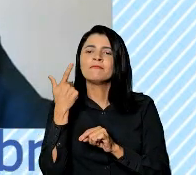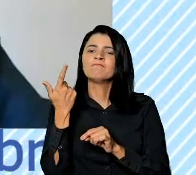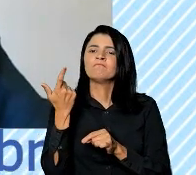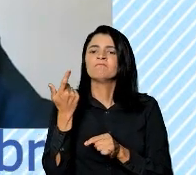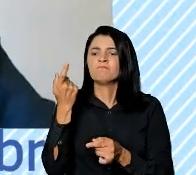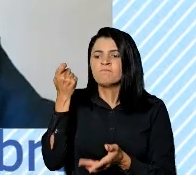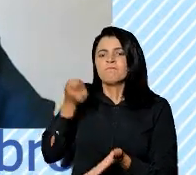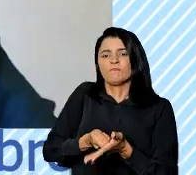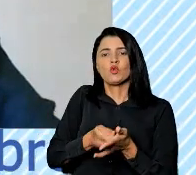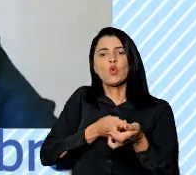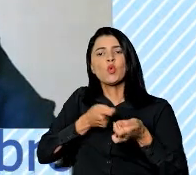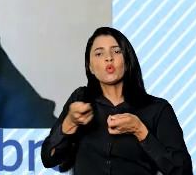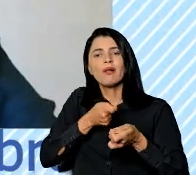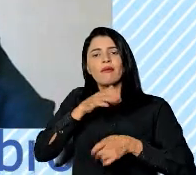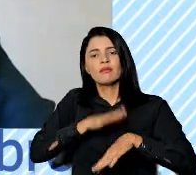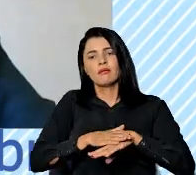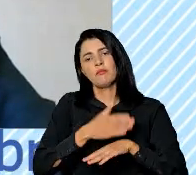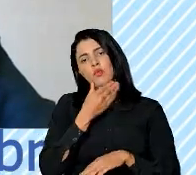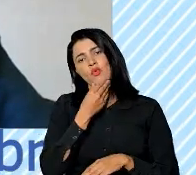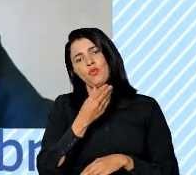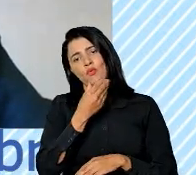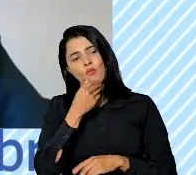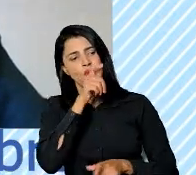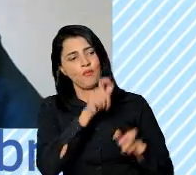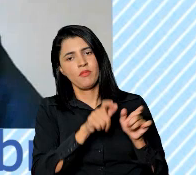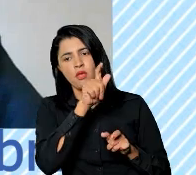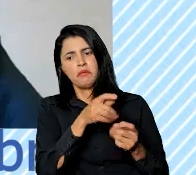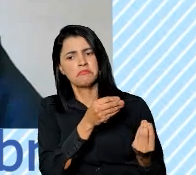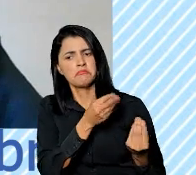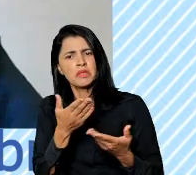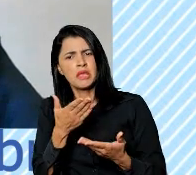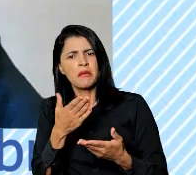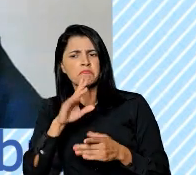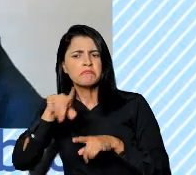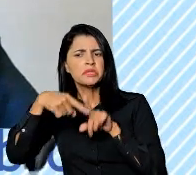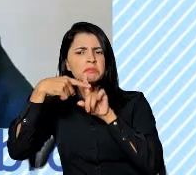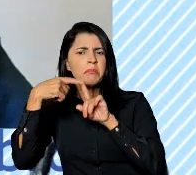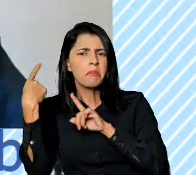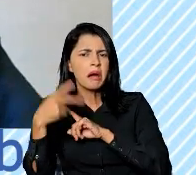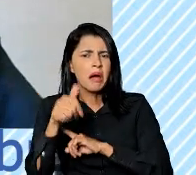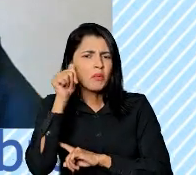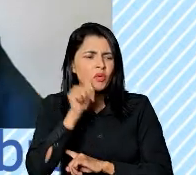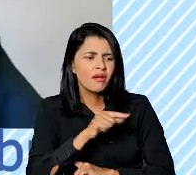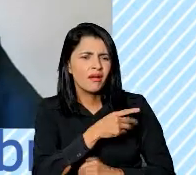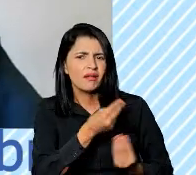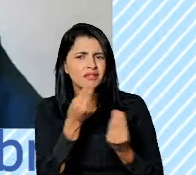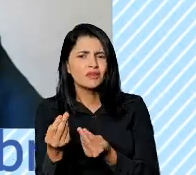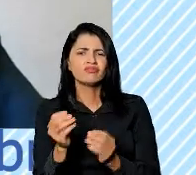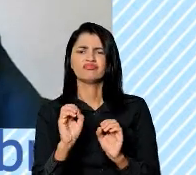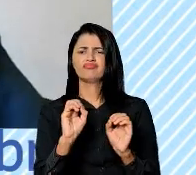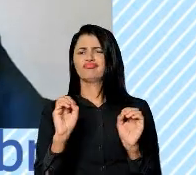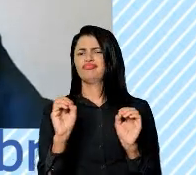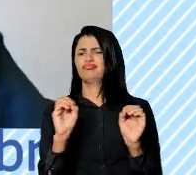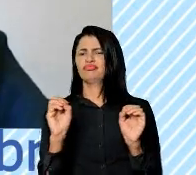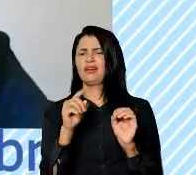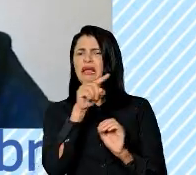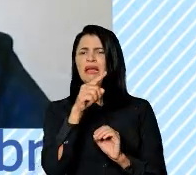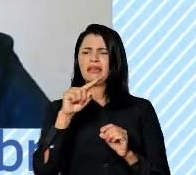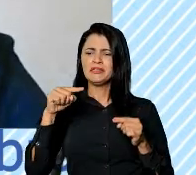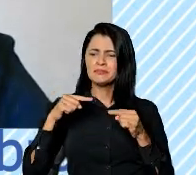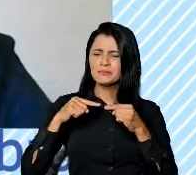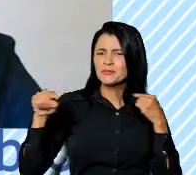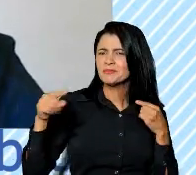homens e que nada trazem de benefício às mulheres e que nada tem de alinhamento com o debate feminino